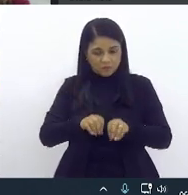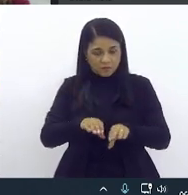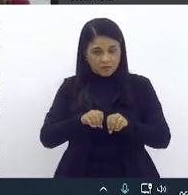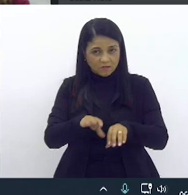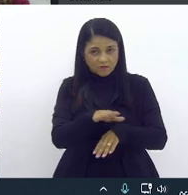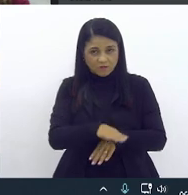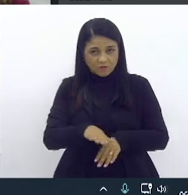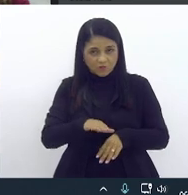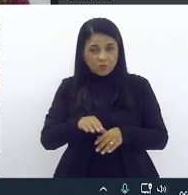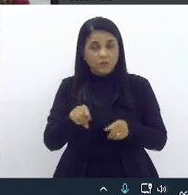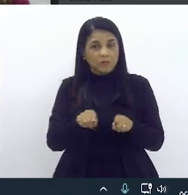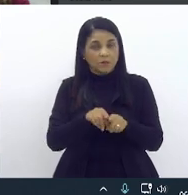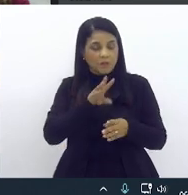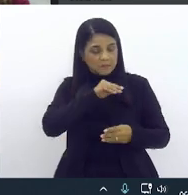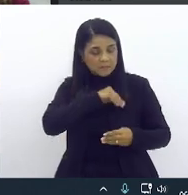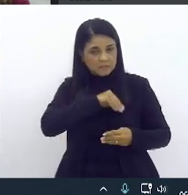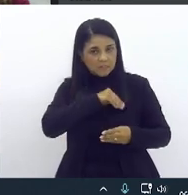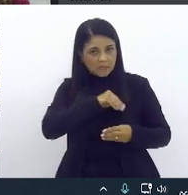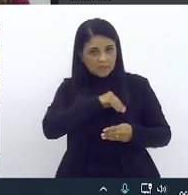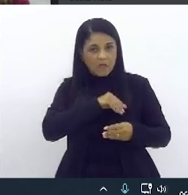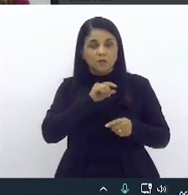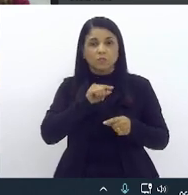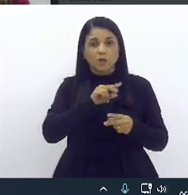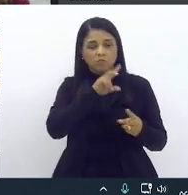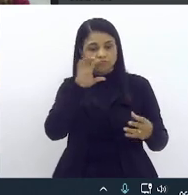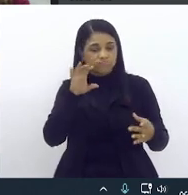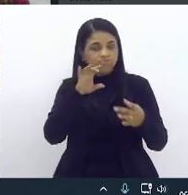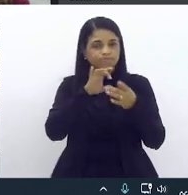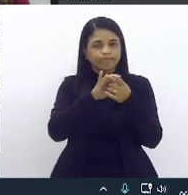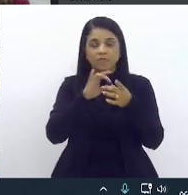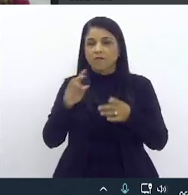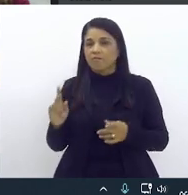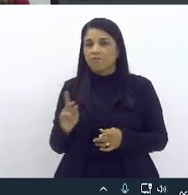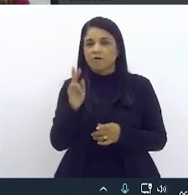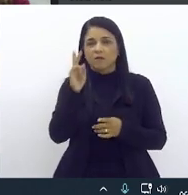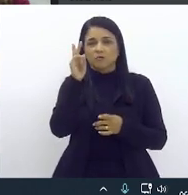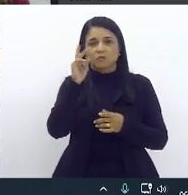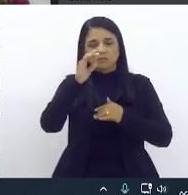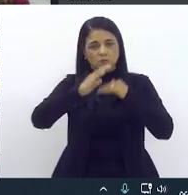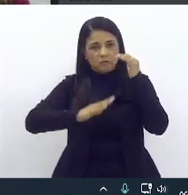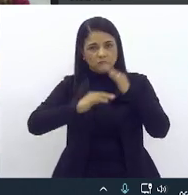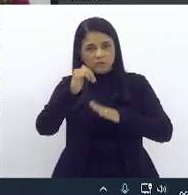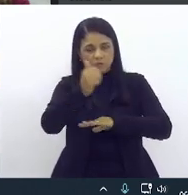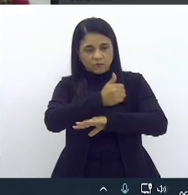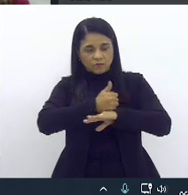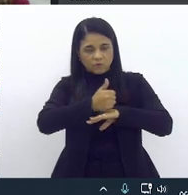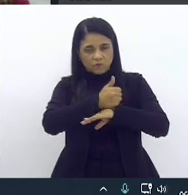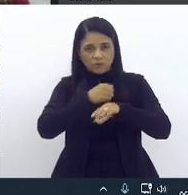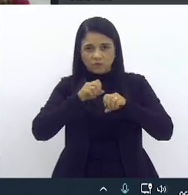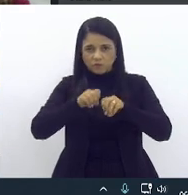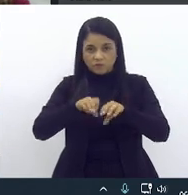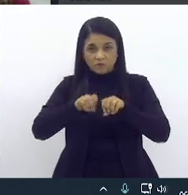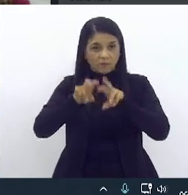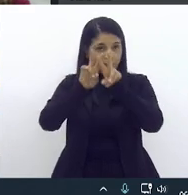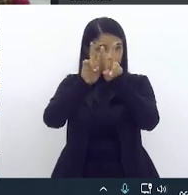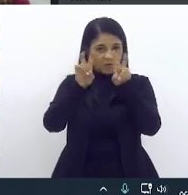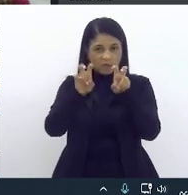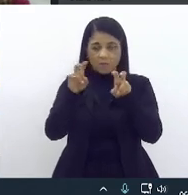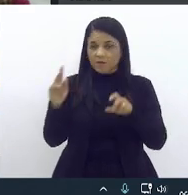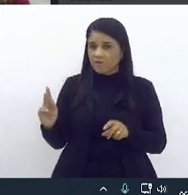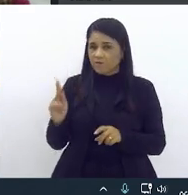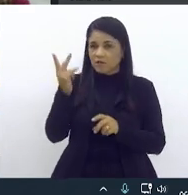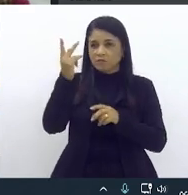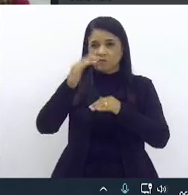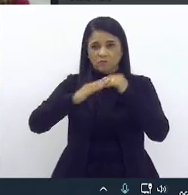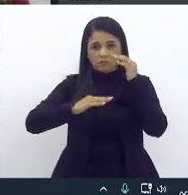elas estão diretamente ligadas à questão da valorização do profissional de educação. E esse tema, valorização